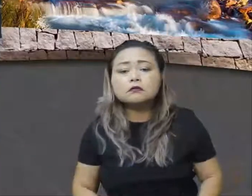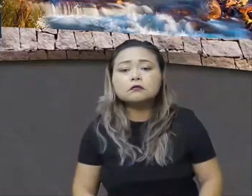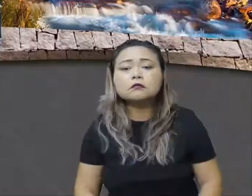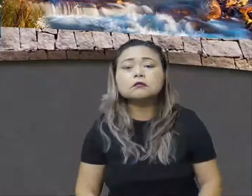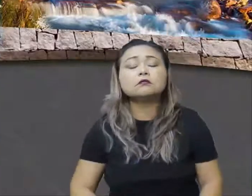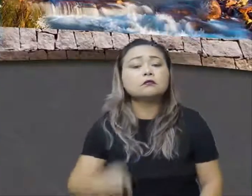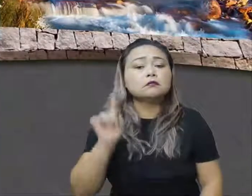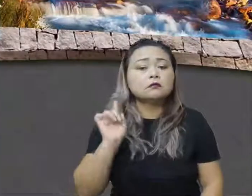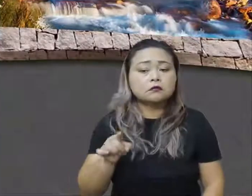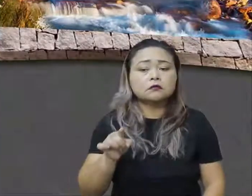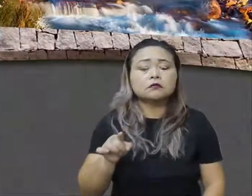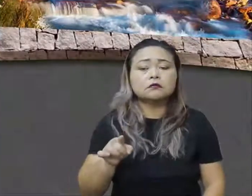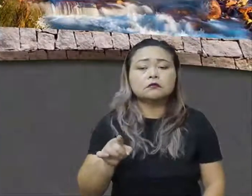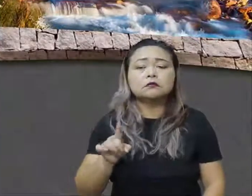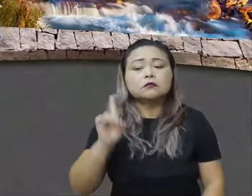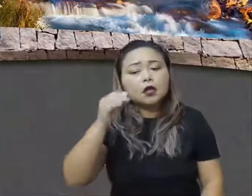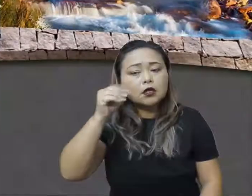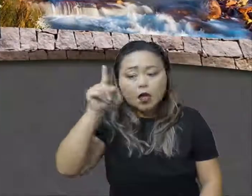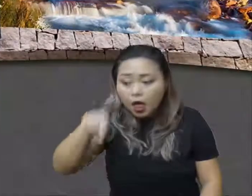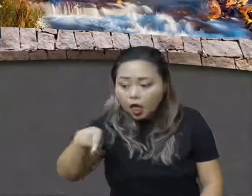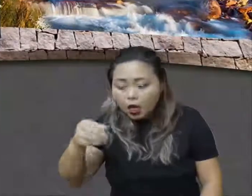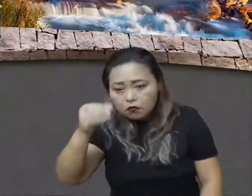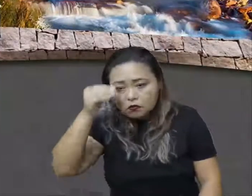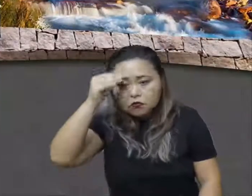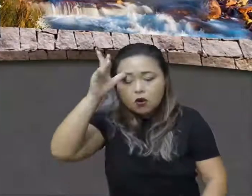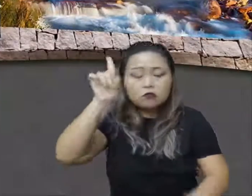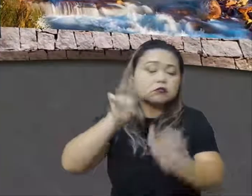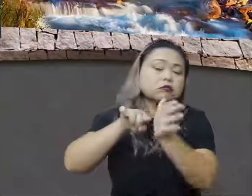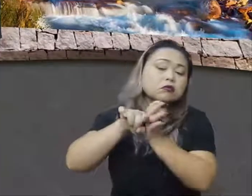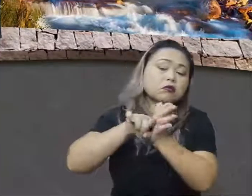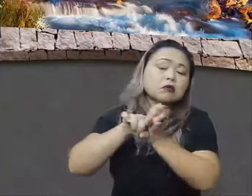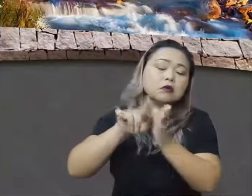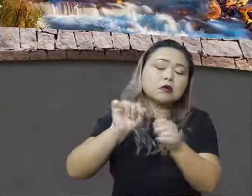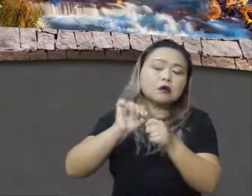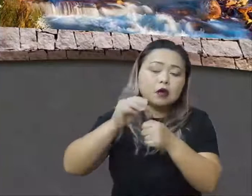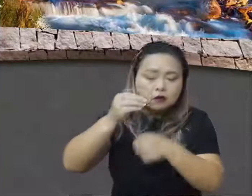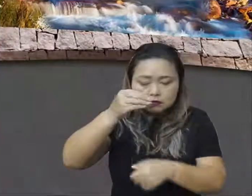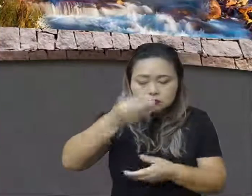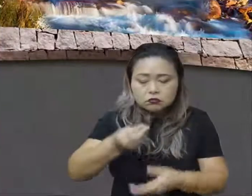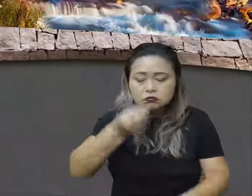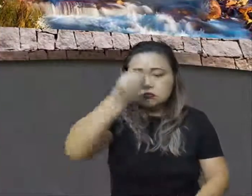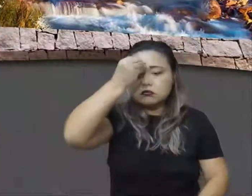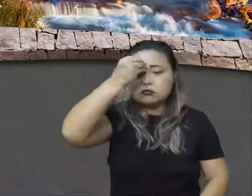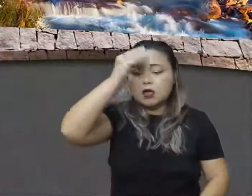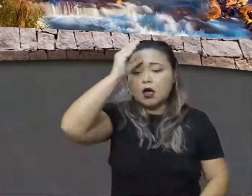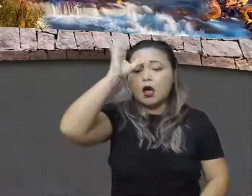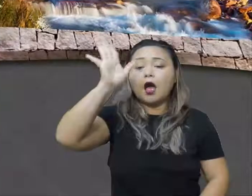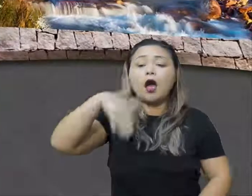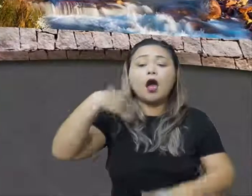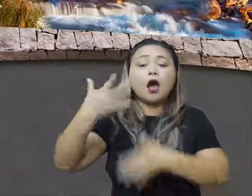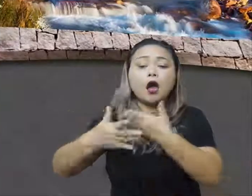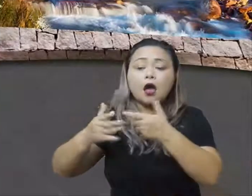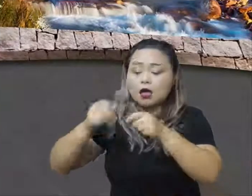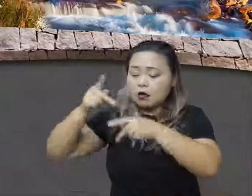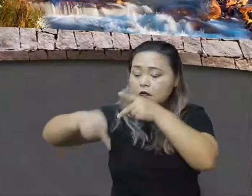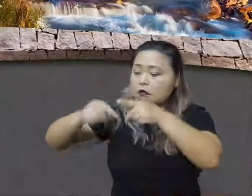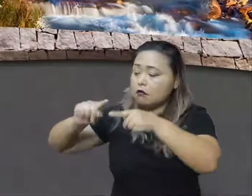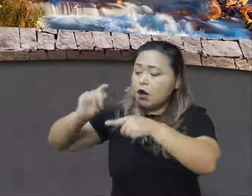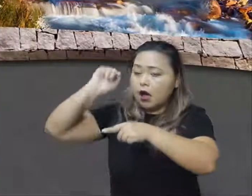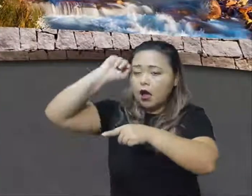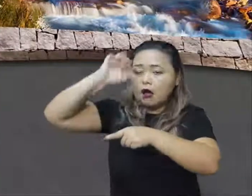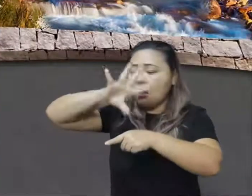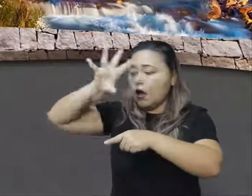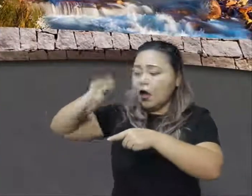E isso é conhecimento. E aí, nós sabemos que as populações afrodescendentes,